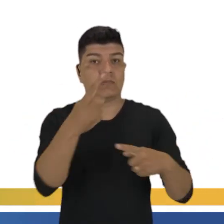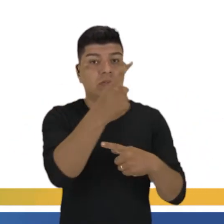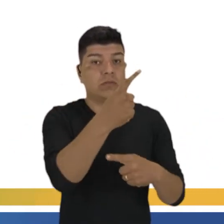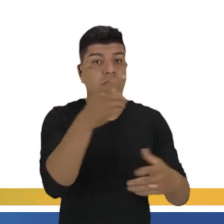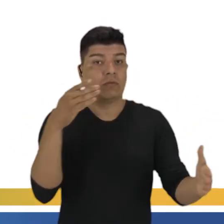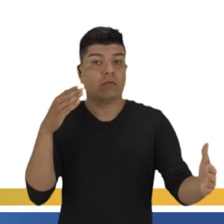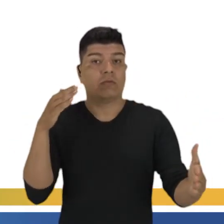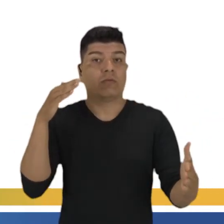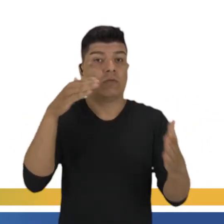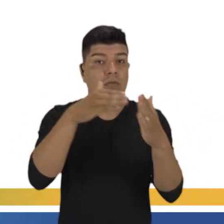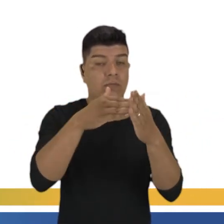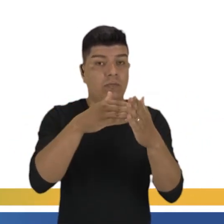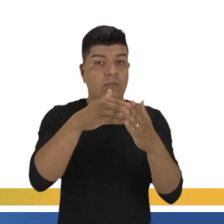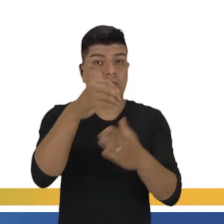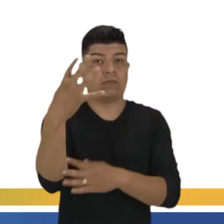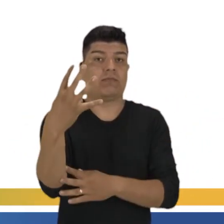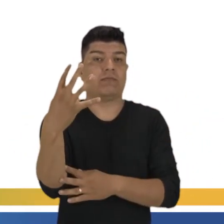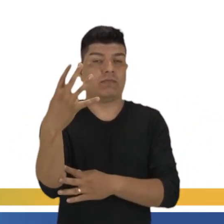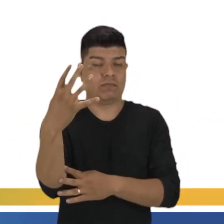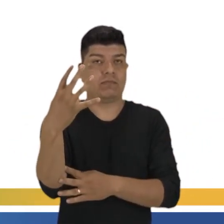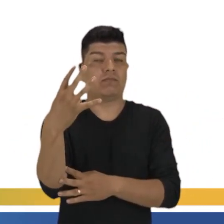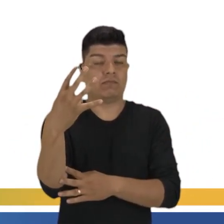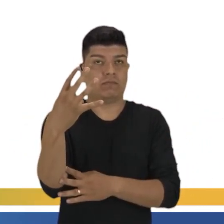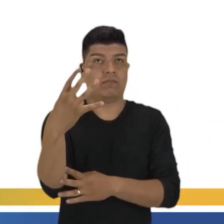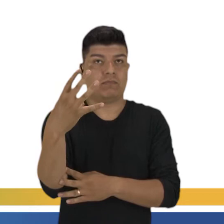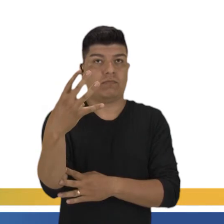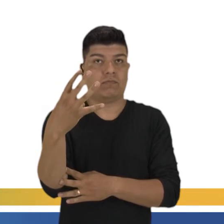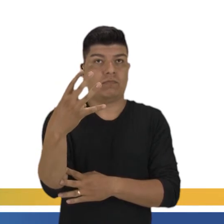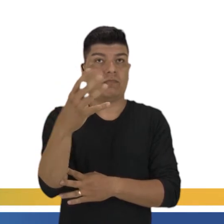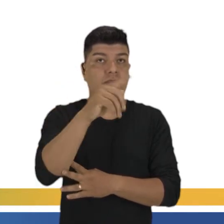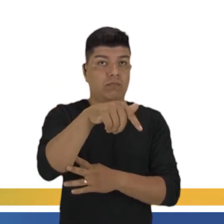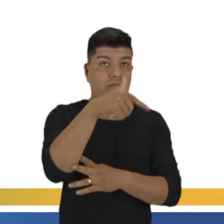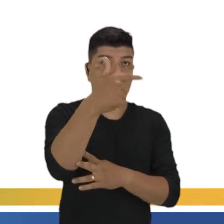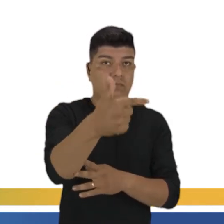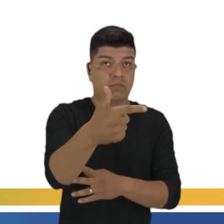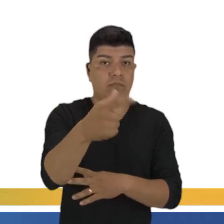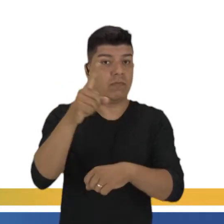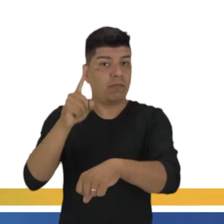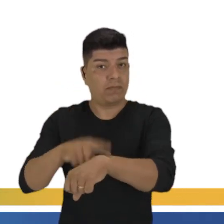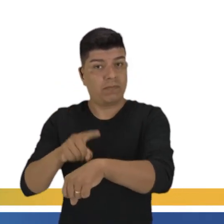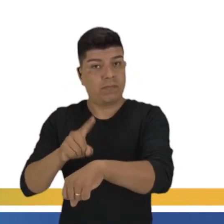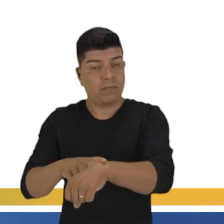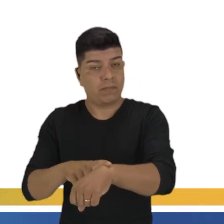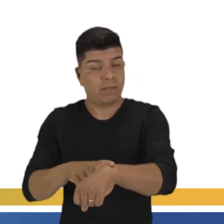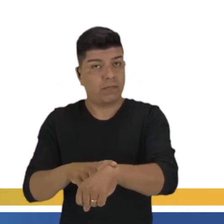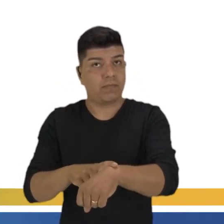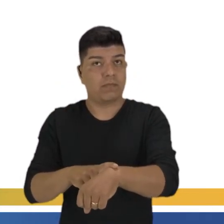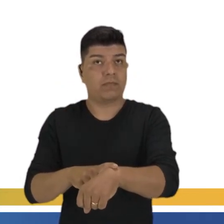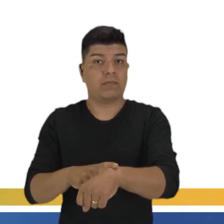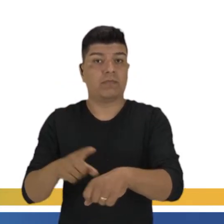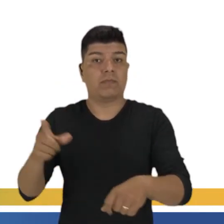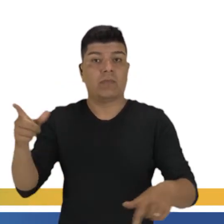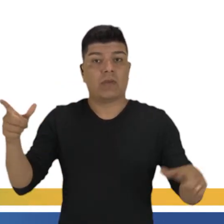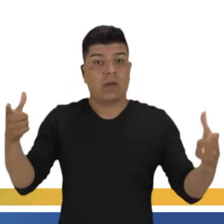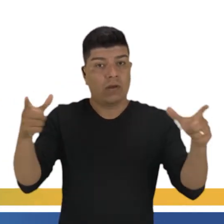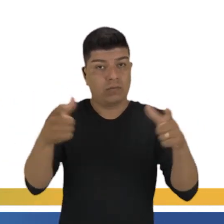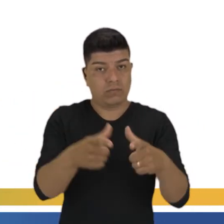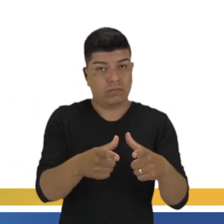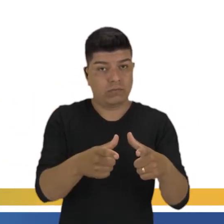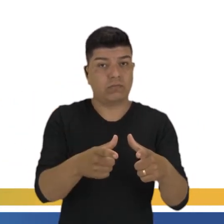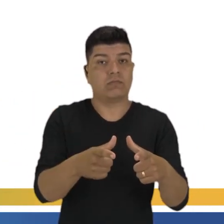a 4. Já a grandeza tempo, ela está decrescente.